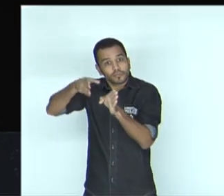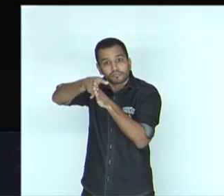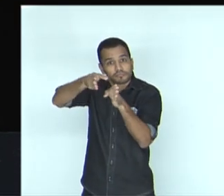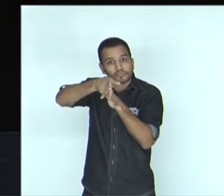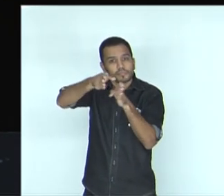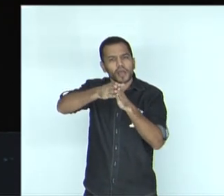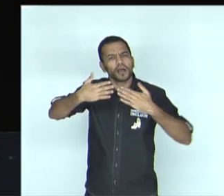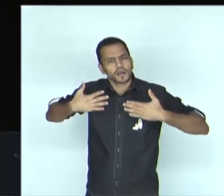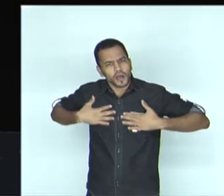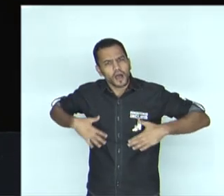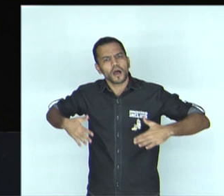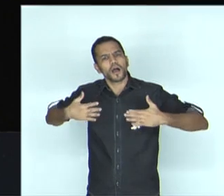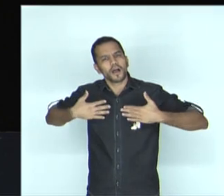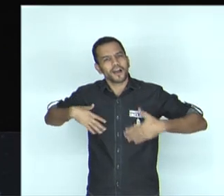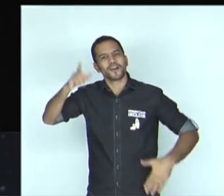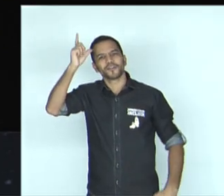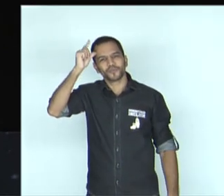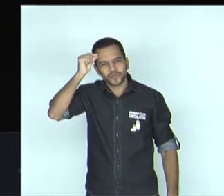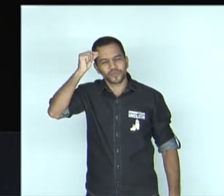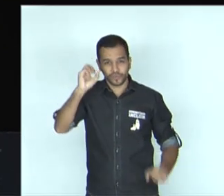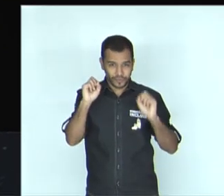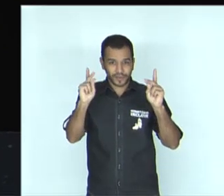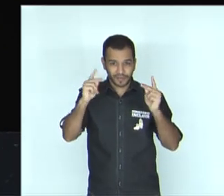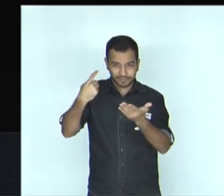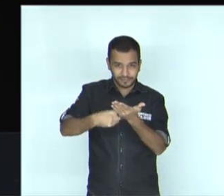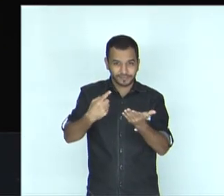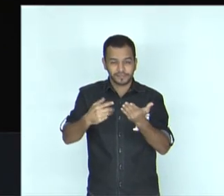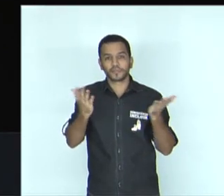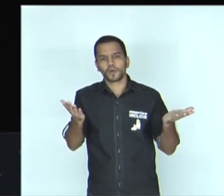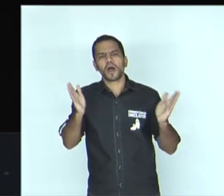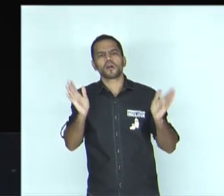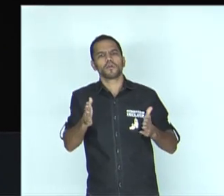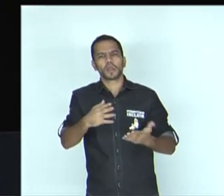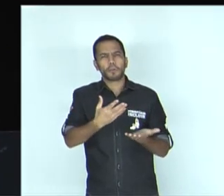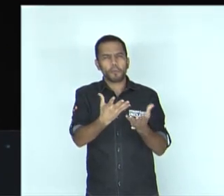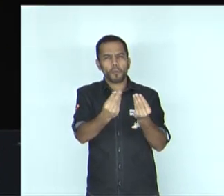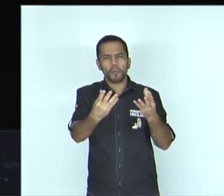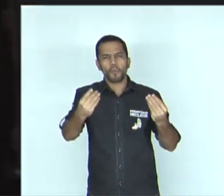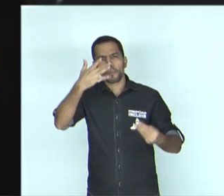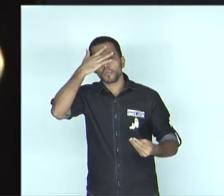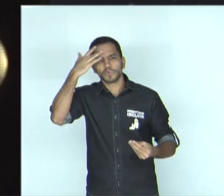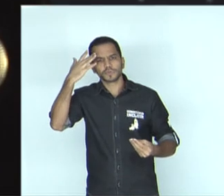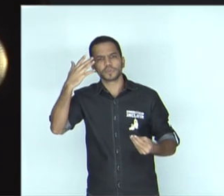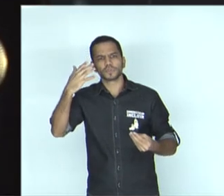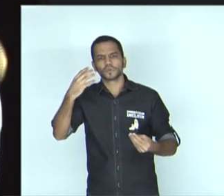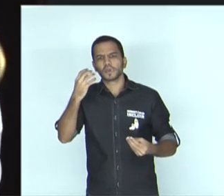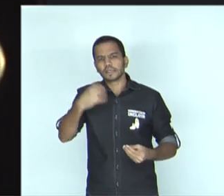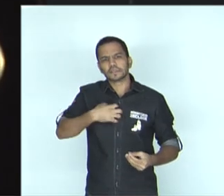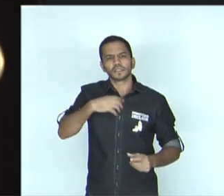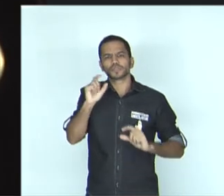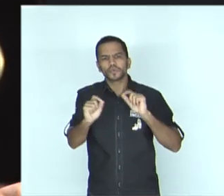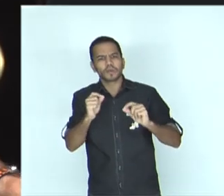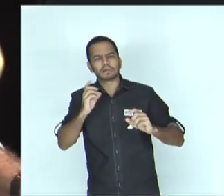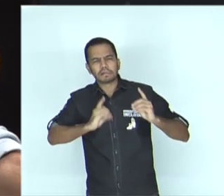sua vida. Agora, são milhares de pessoas hoje vivendo o quê? Depressão,